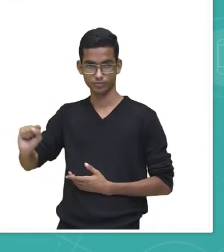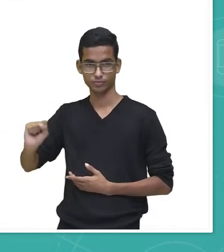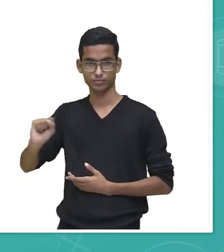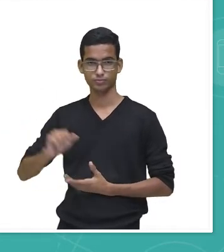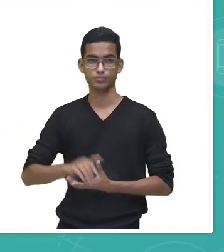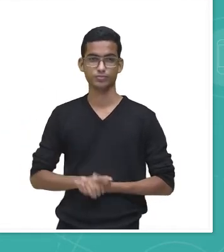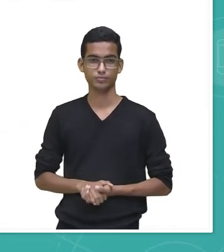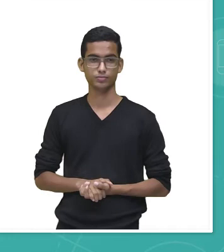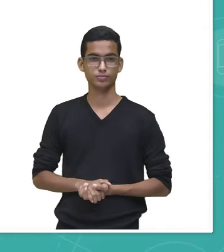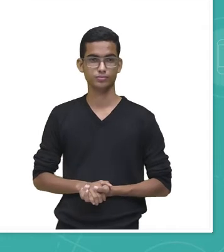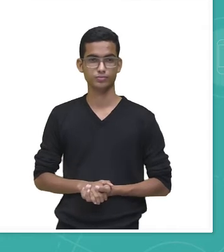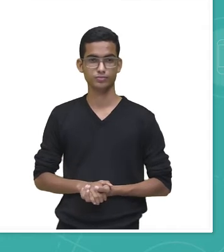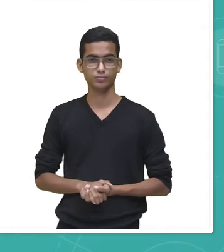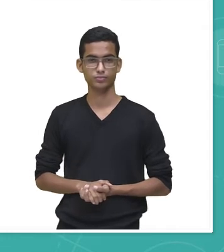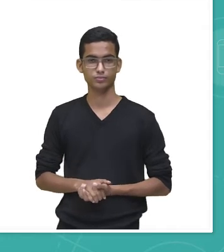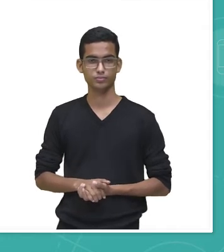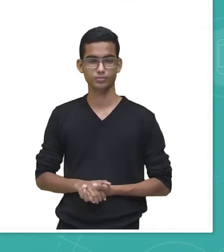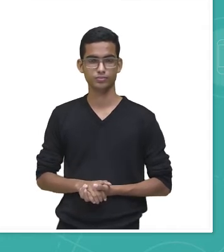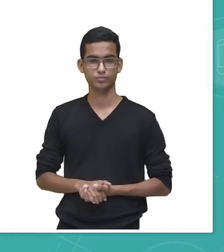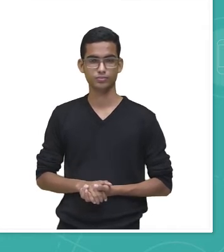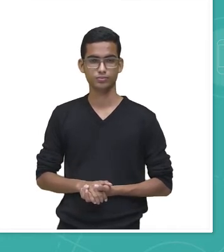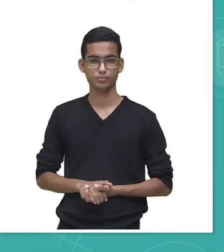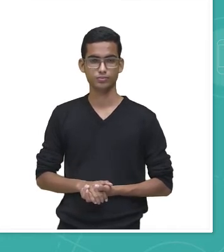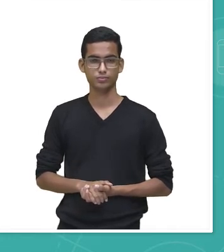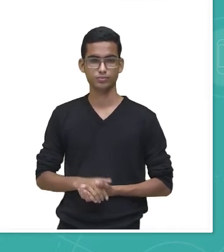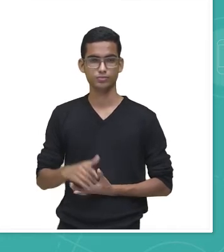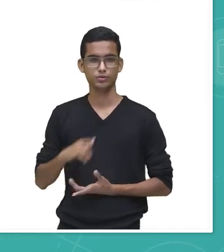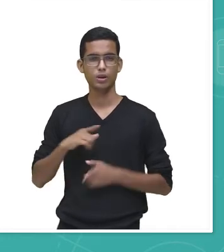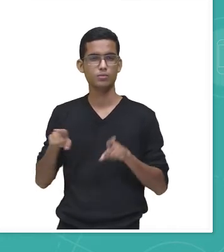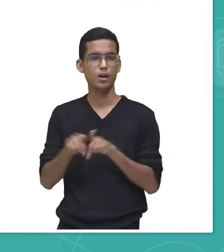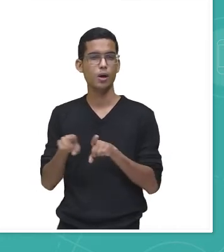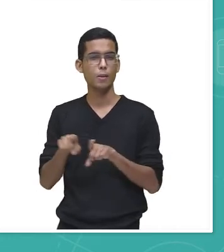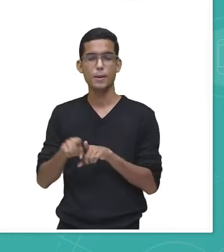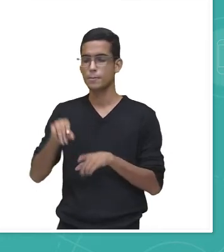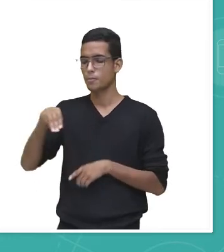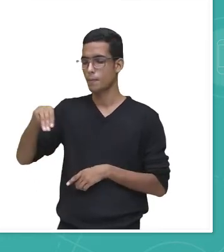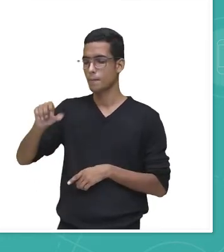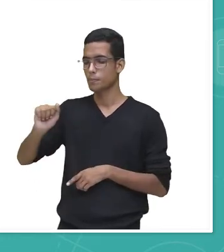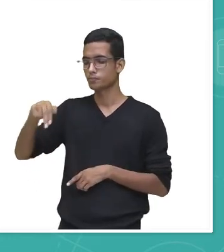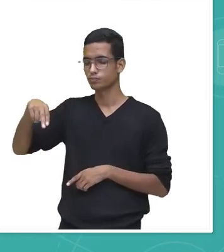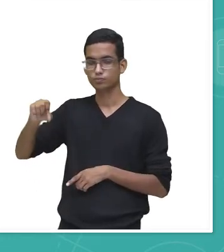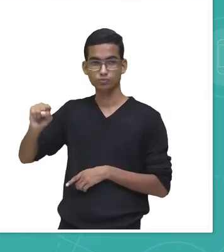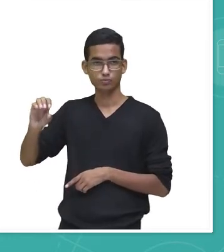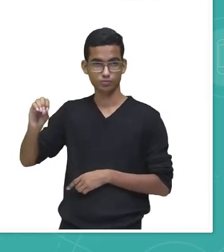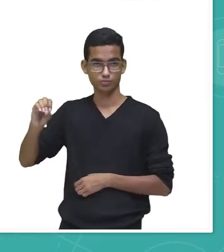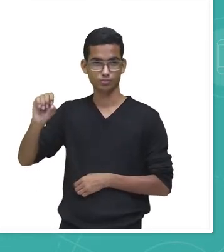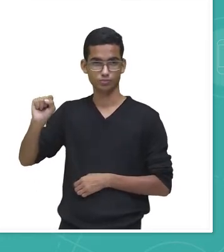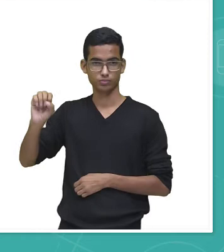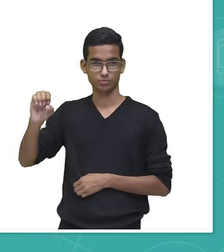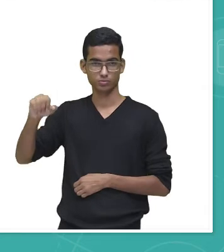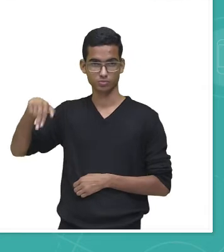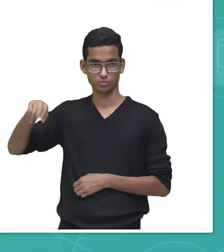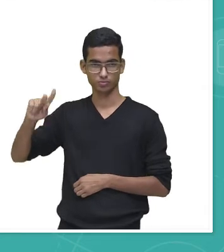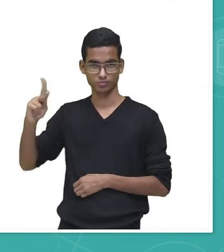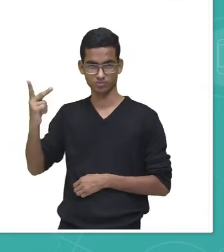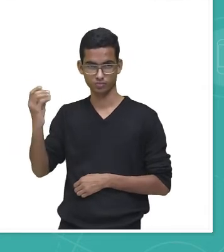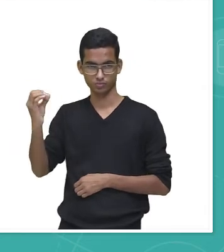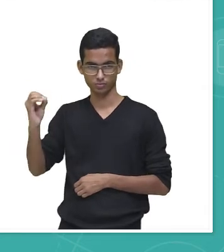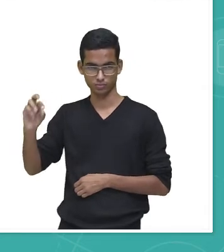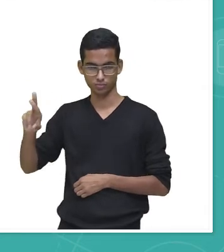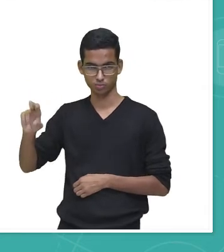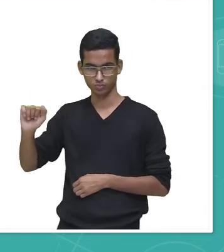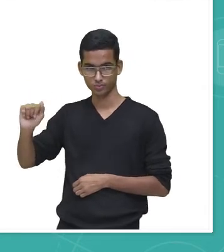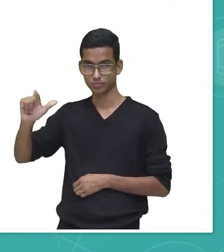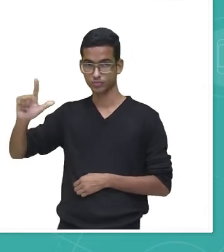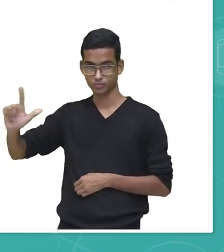minutinho. Isso. Temos aqui também o manso senhorial. Lembram? Os produtos dessas terras pertenciam exclusivamente